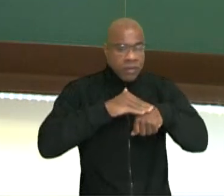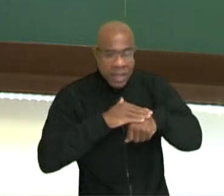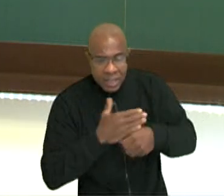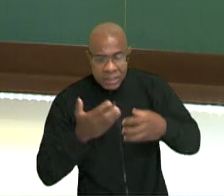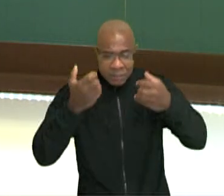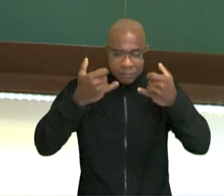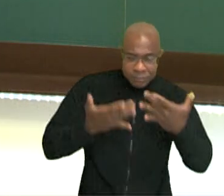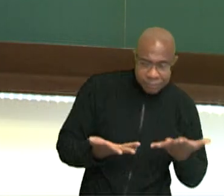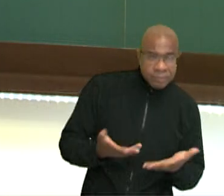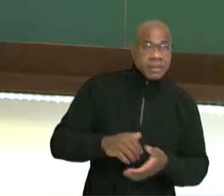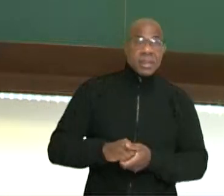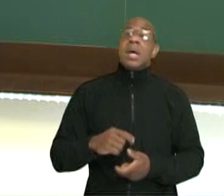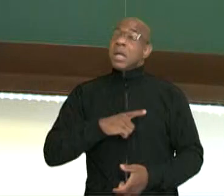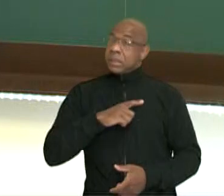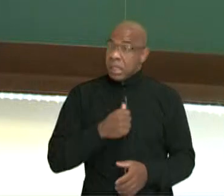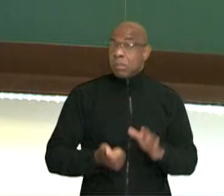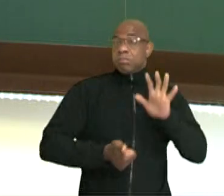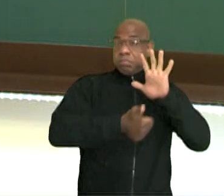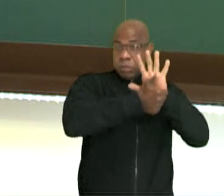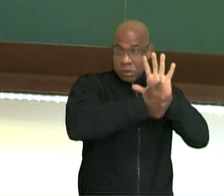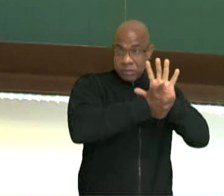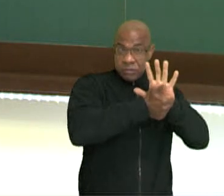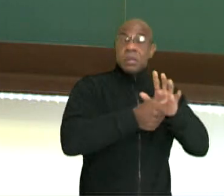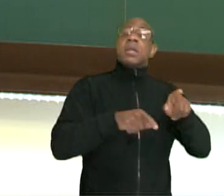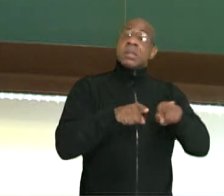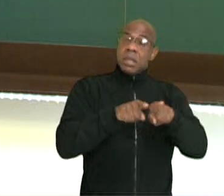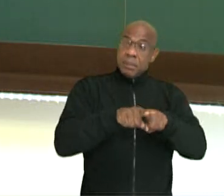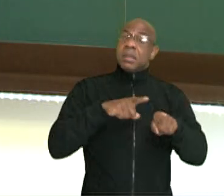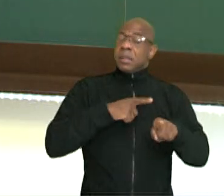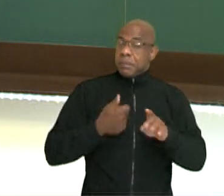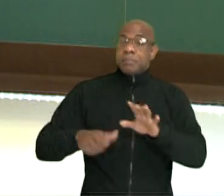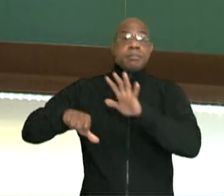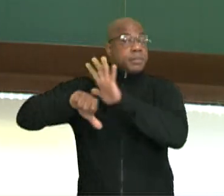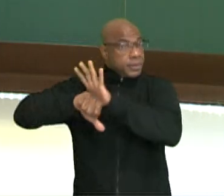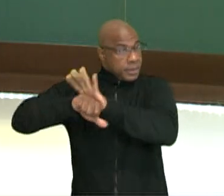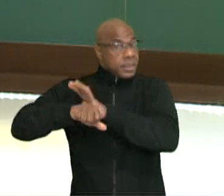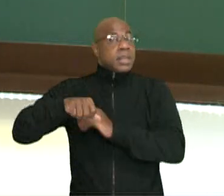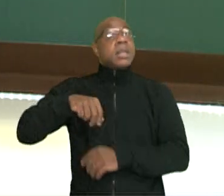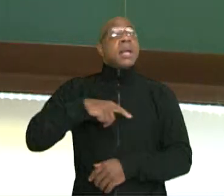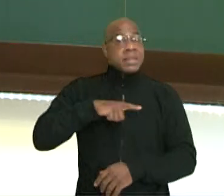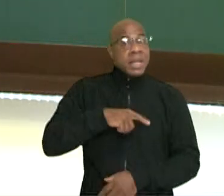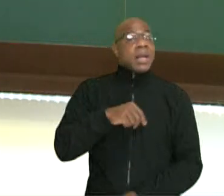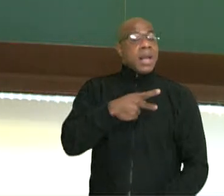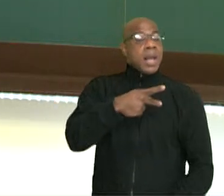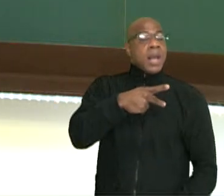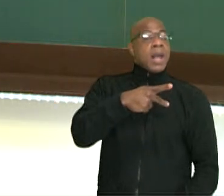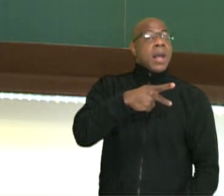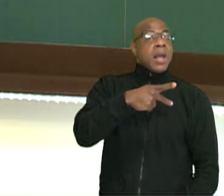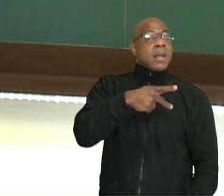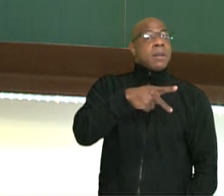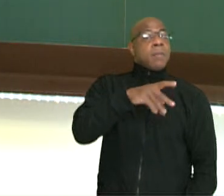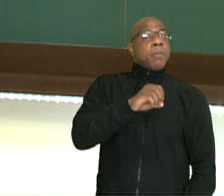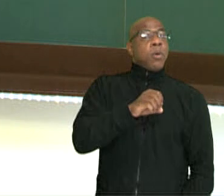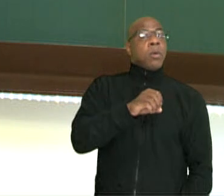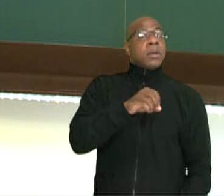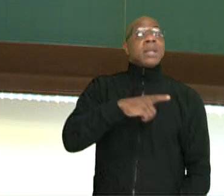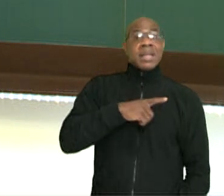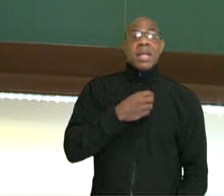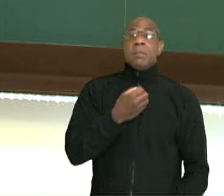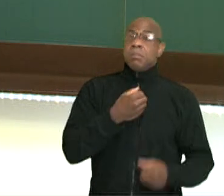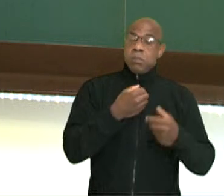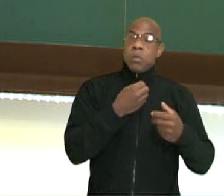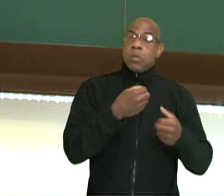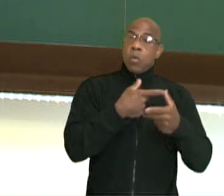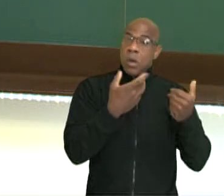tem o lado positivo, né? Mas também tem o quê? O lado negativo. Às vezes, num momento que você não queria